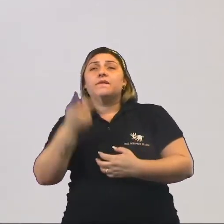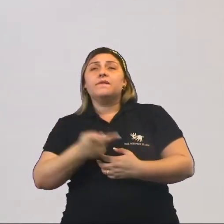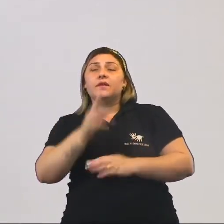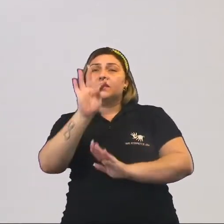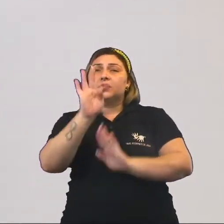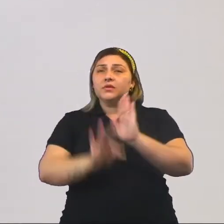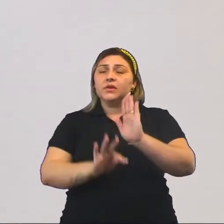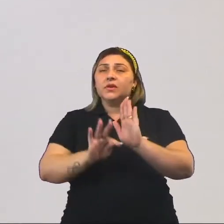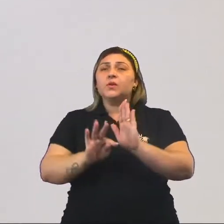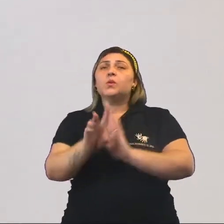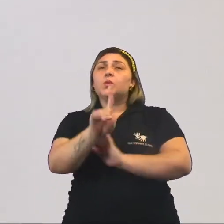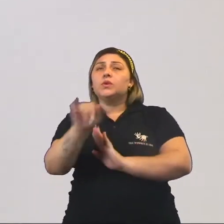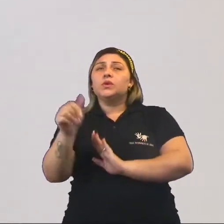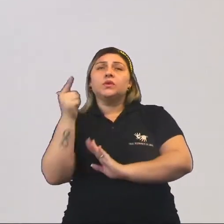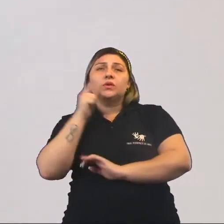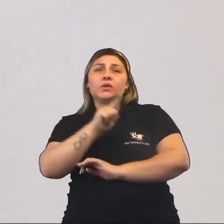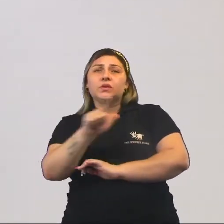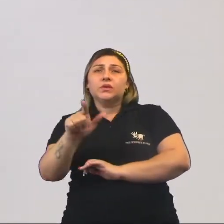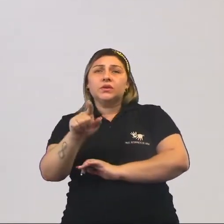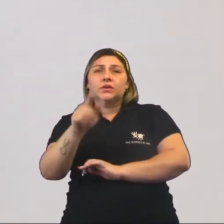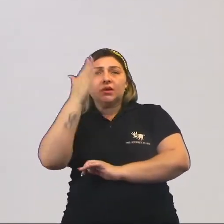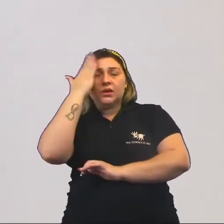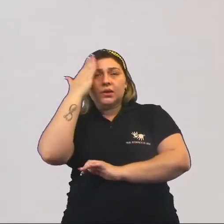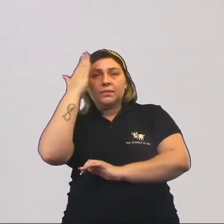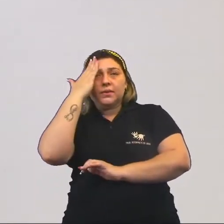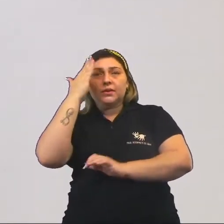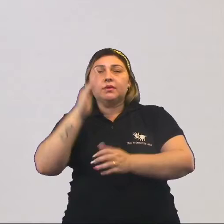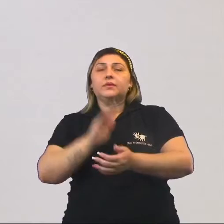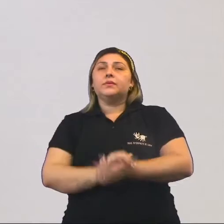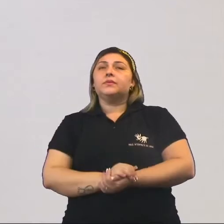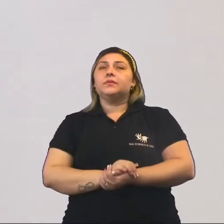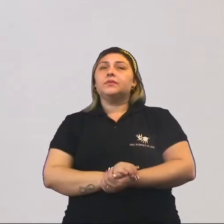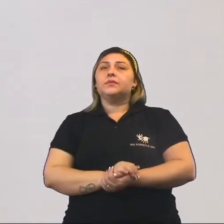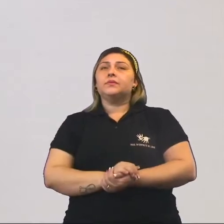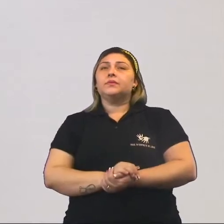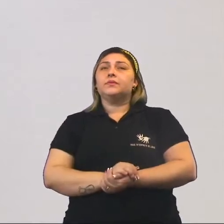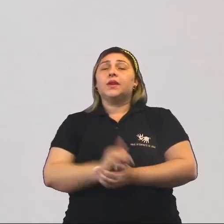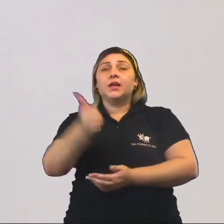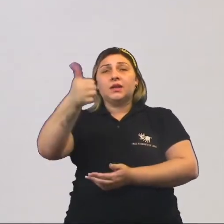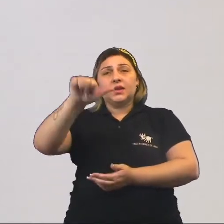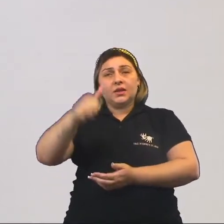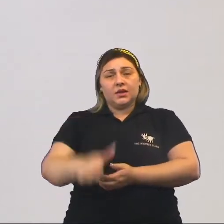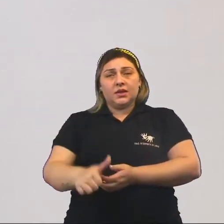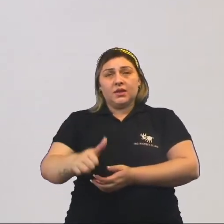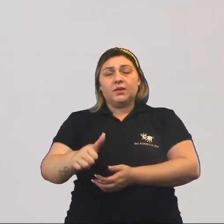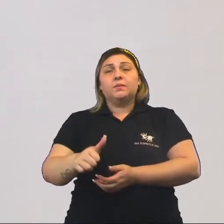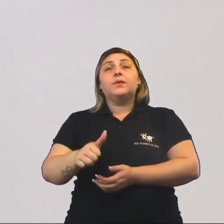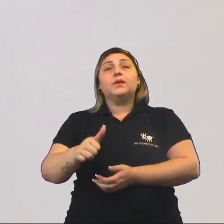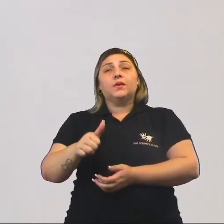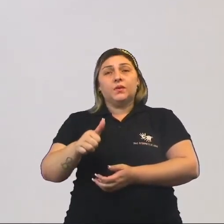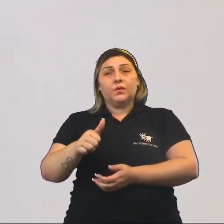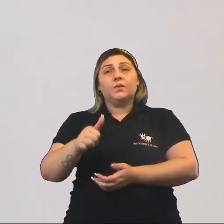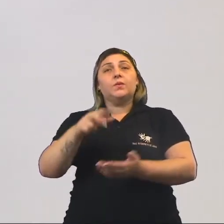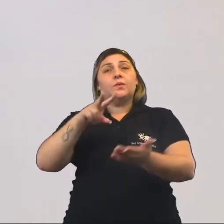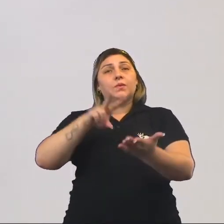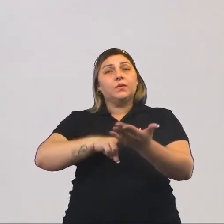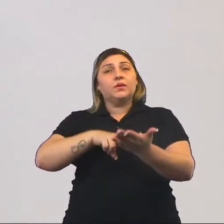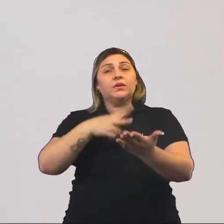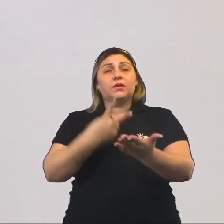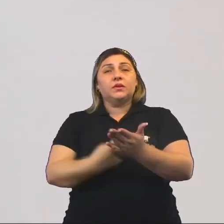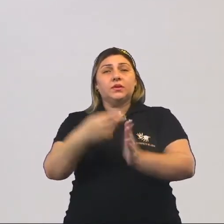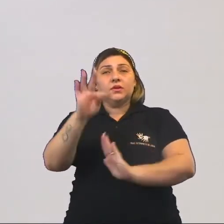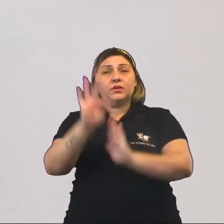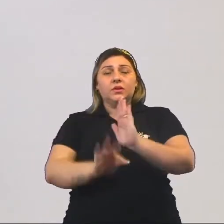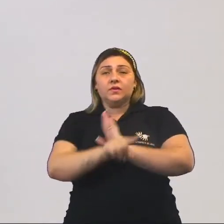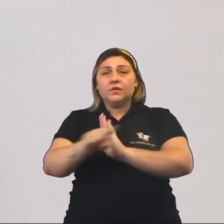texto? Que datas vocês conseguiram identificar aí no meio dele? Façam essa análise aí para fazer uma interpretação de texto de uma forma